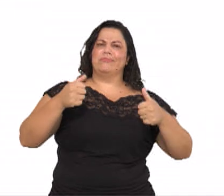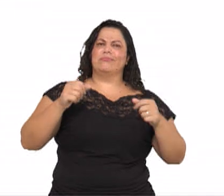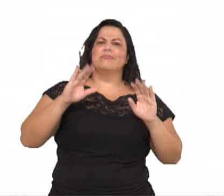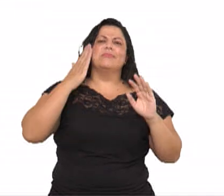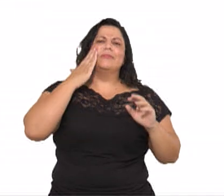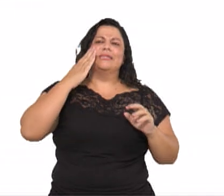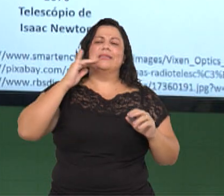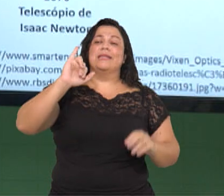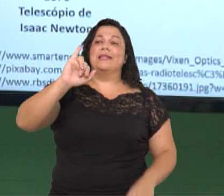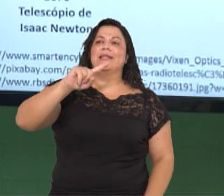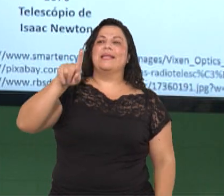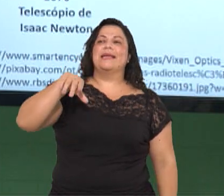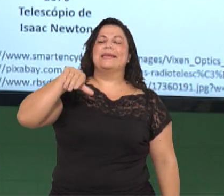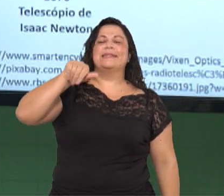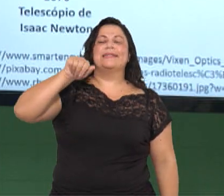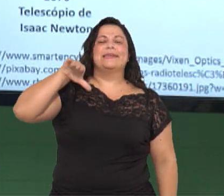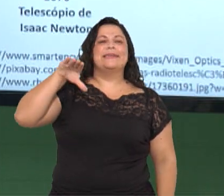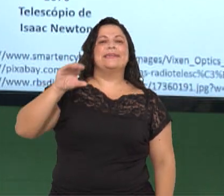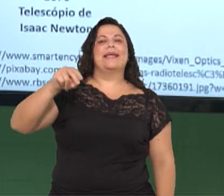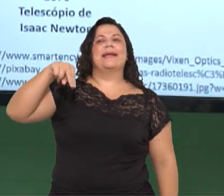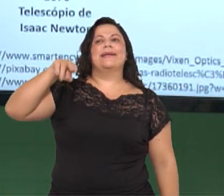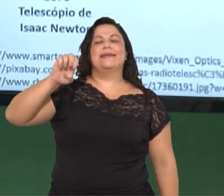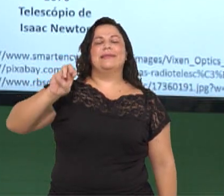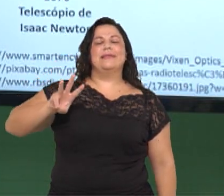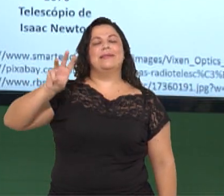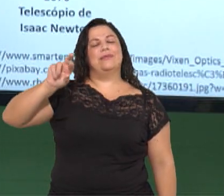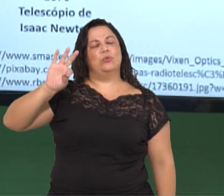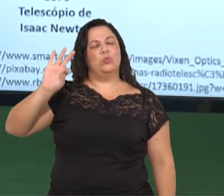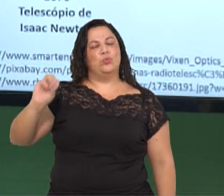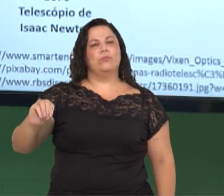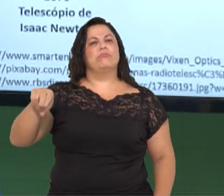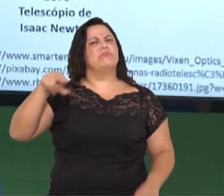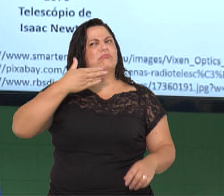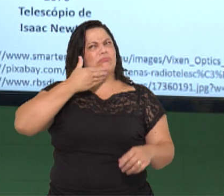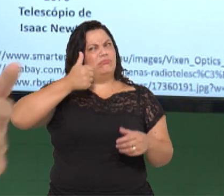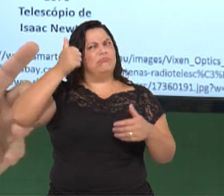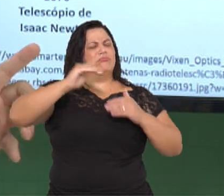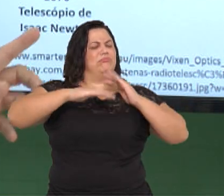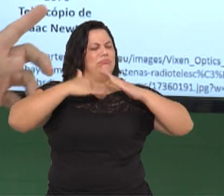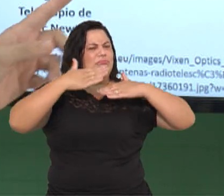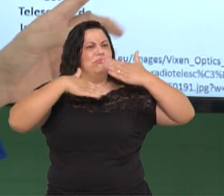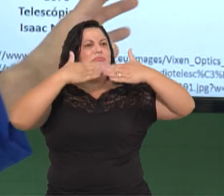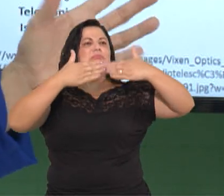Newton melhorou o poder de ampliação desse telescópio.